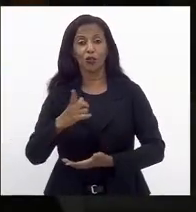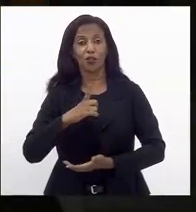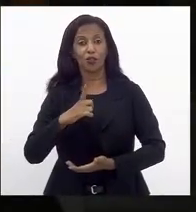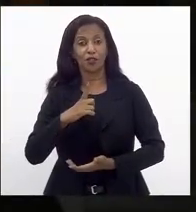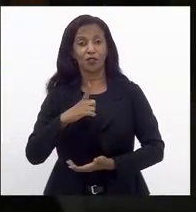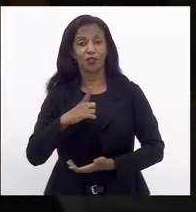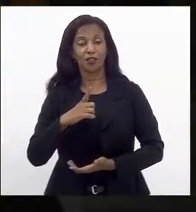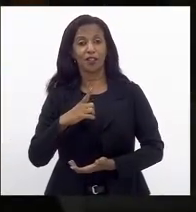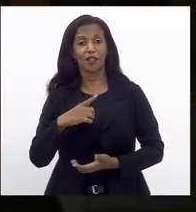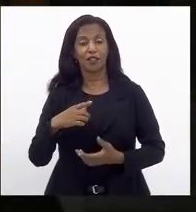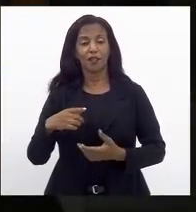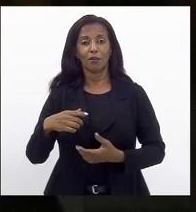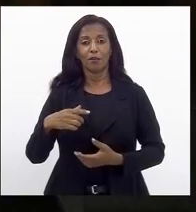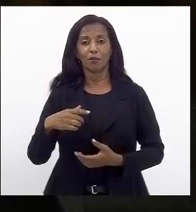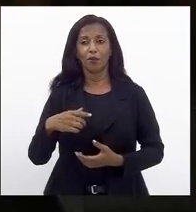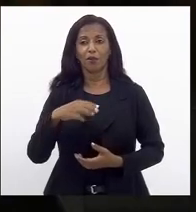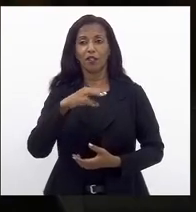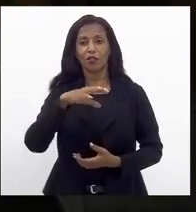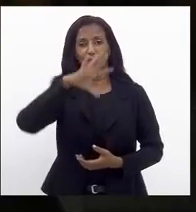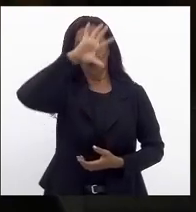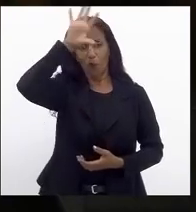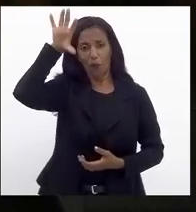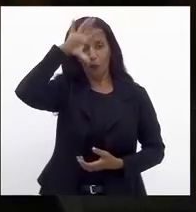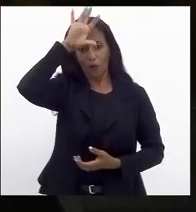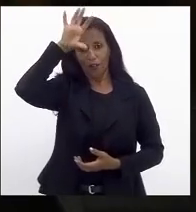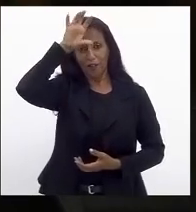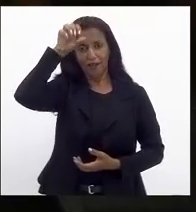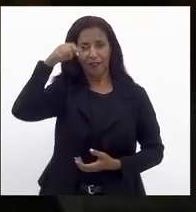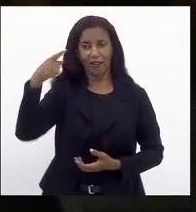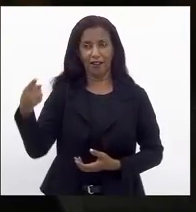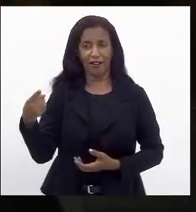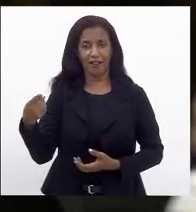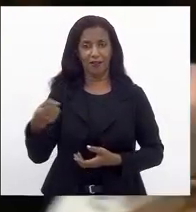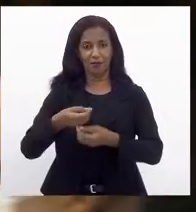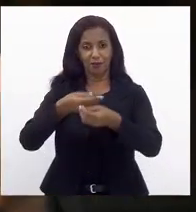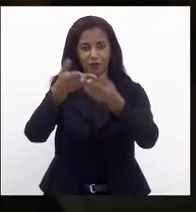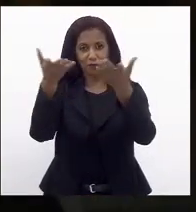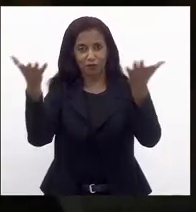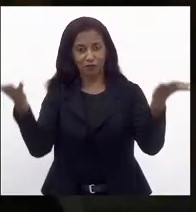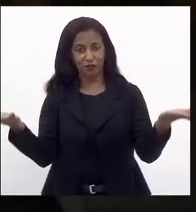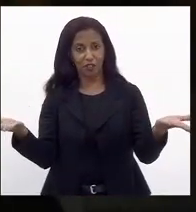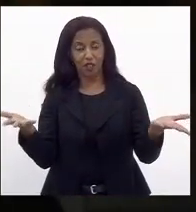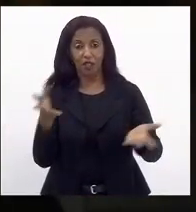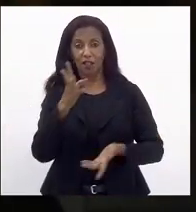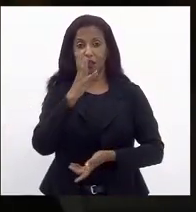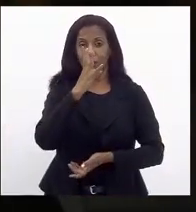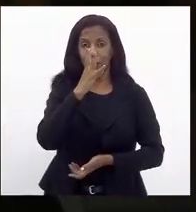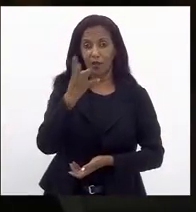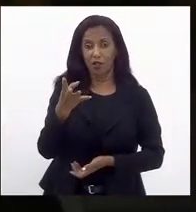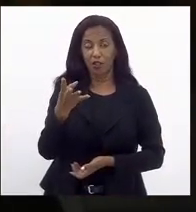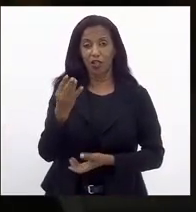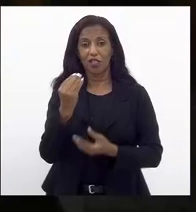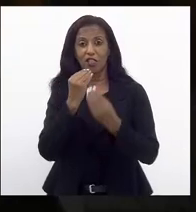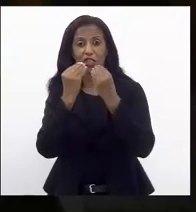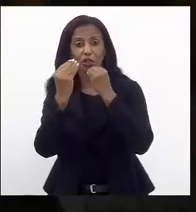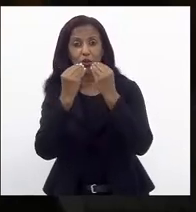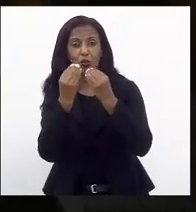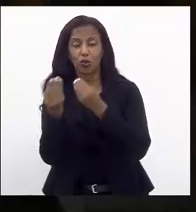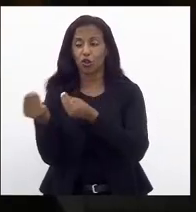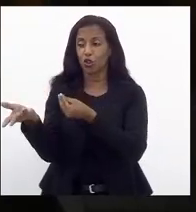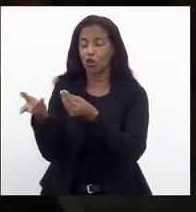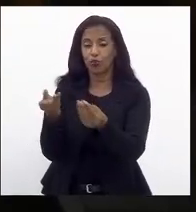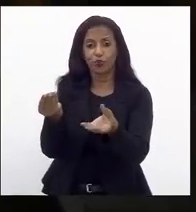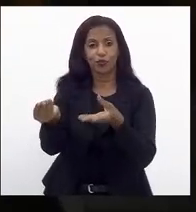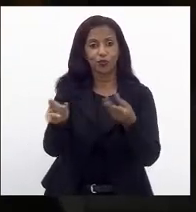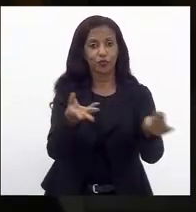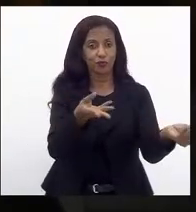servido mortadela aqui nas Galerias da Assembleia Legislativa não me admira que hoje tem um servido sanduichinho de